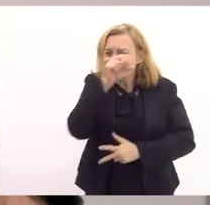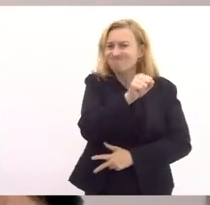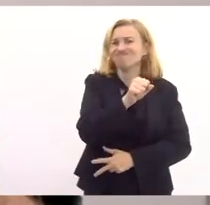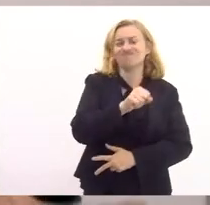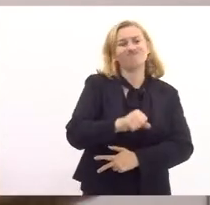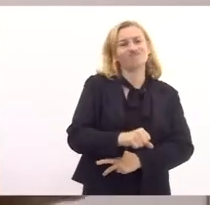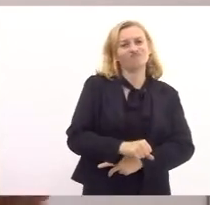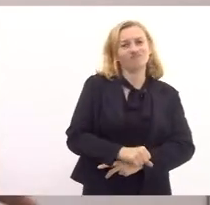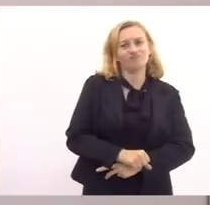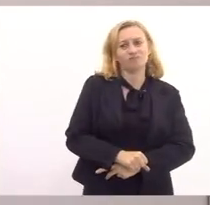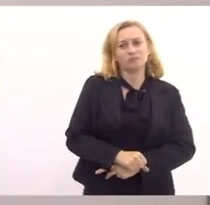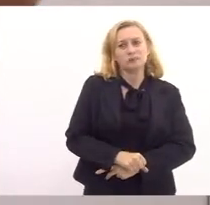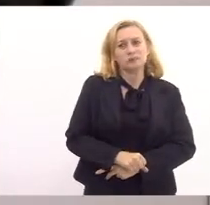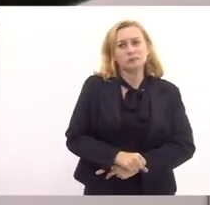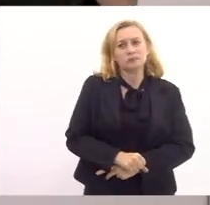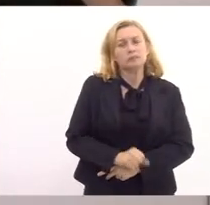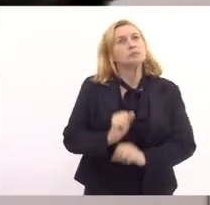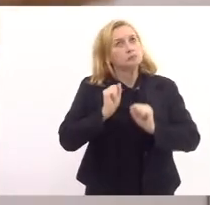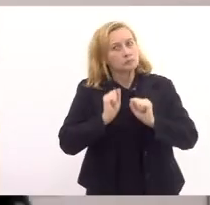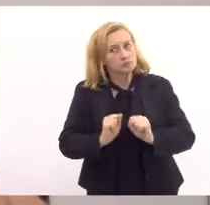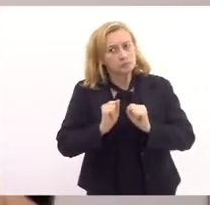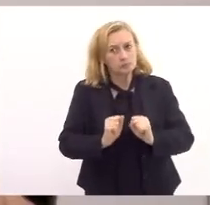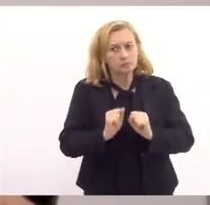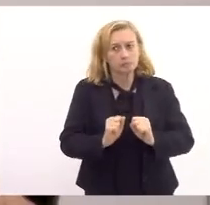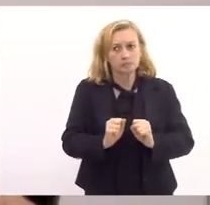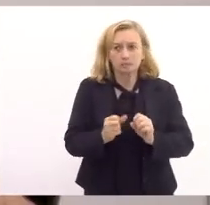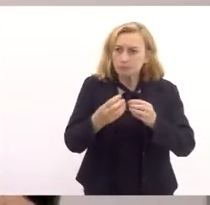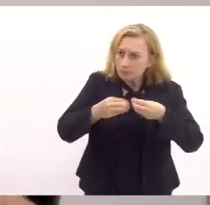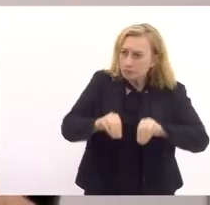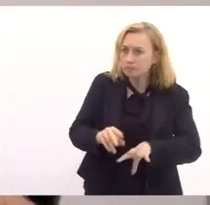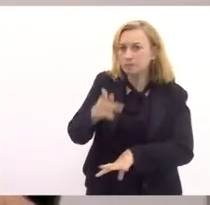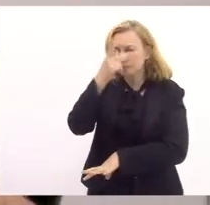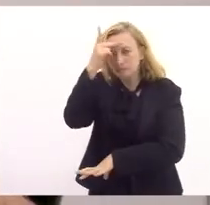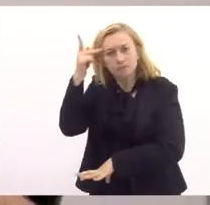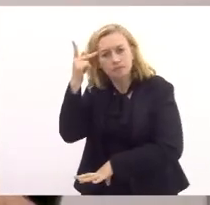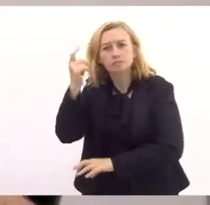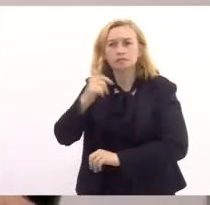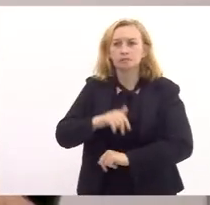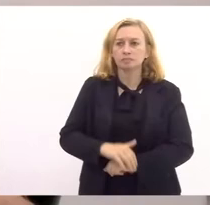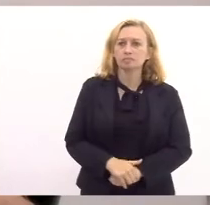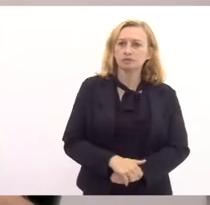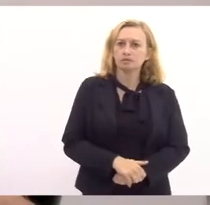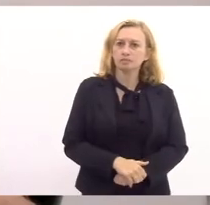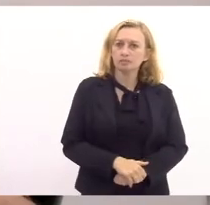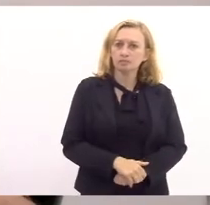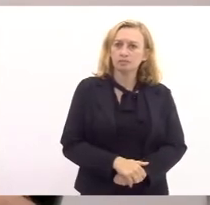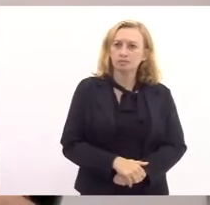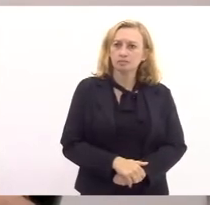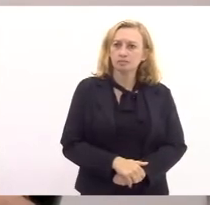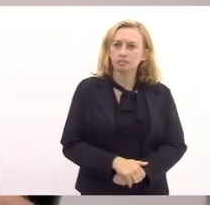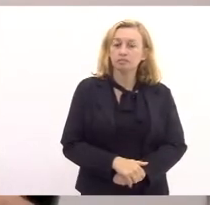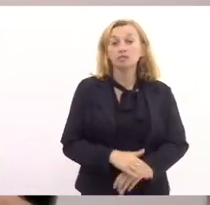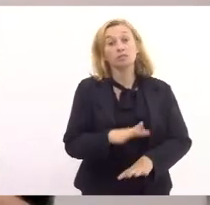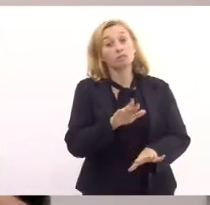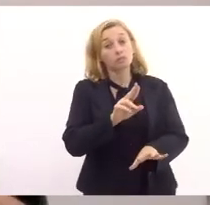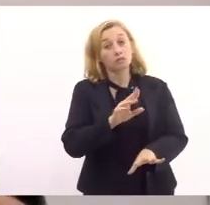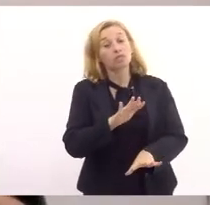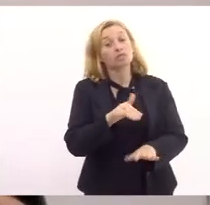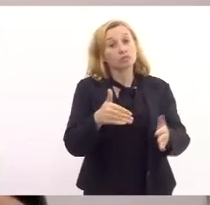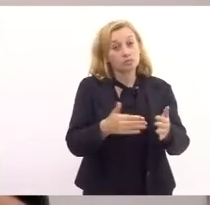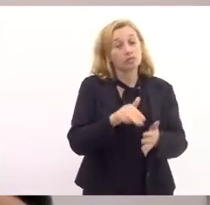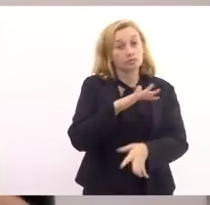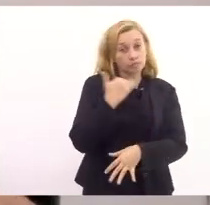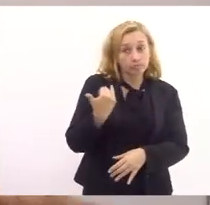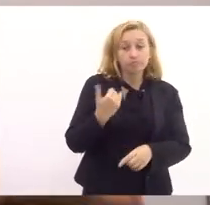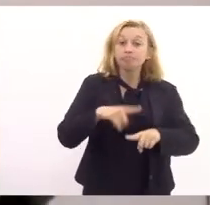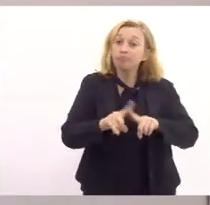fortíssima, podendo vitimar pessoas, né, com até morte, né,